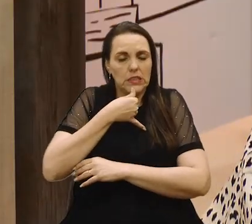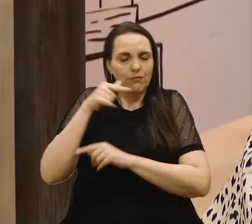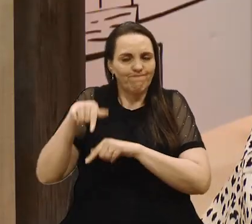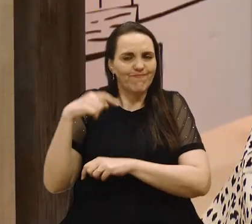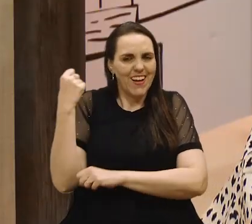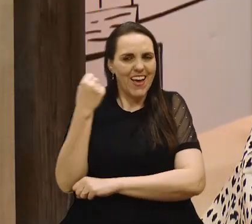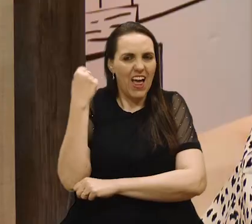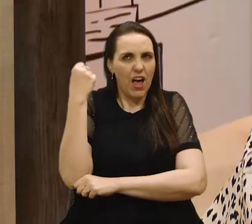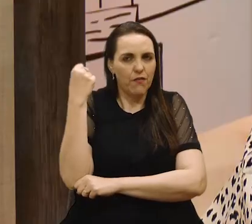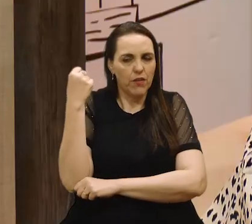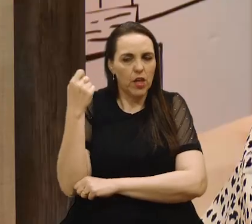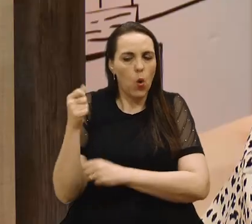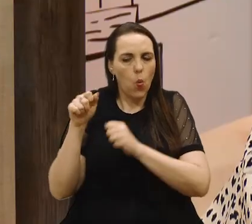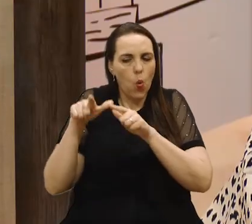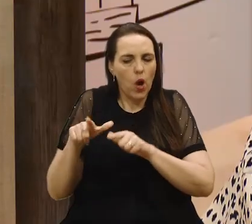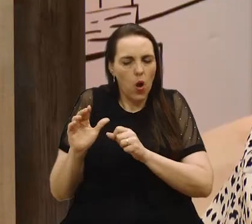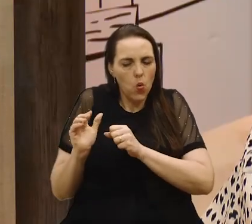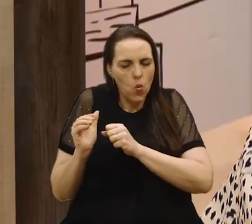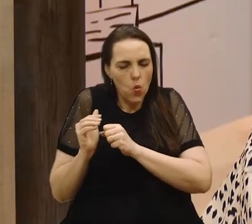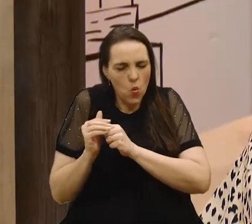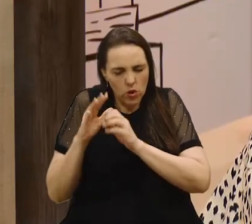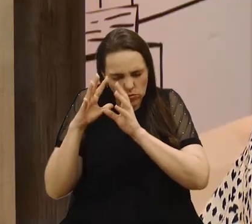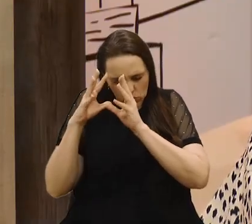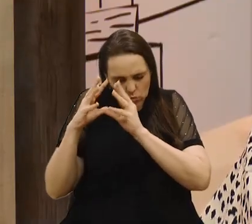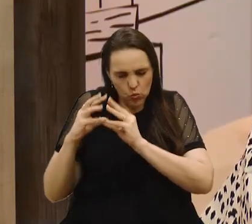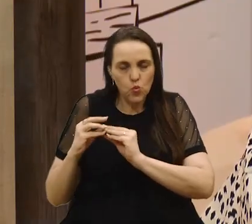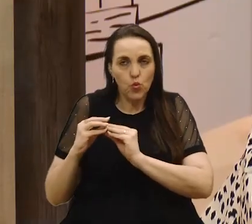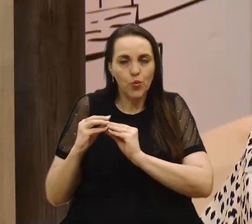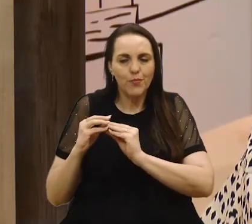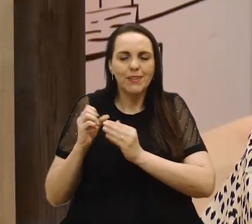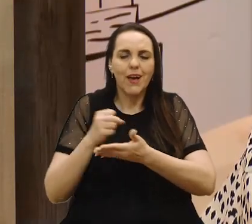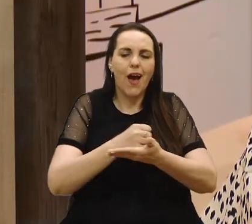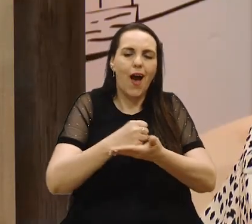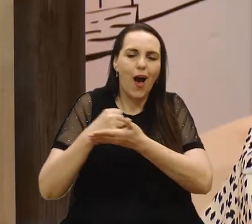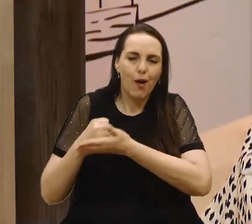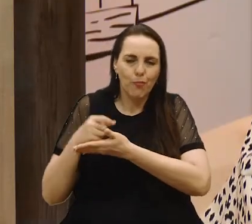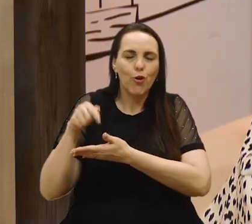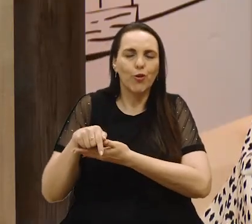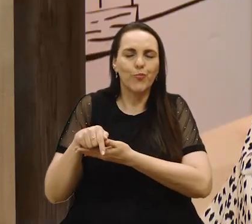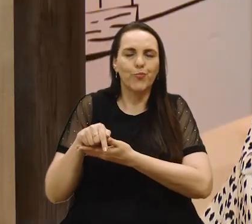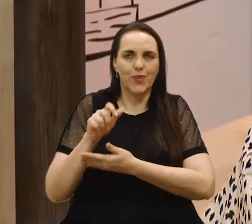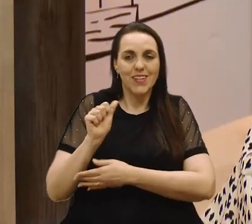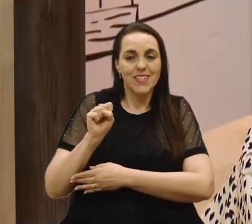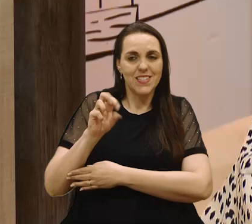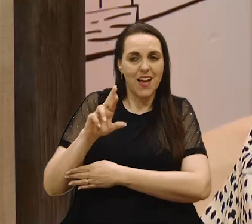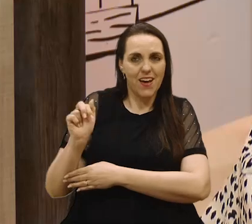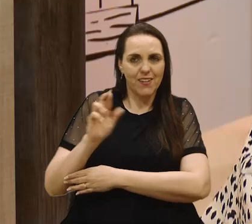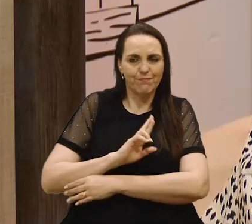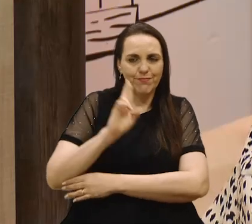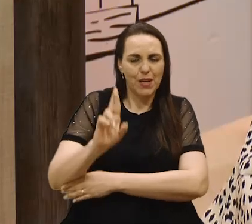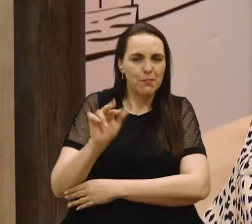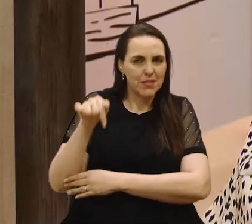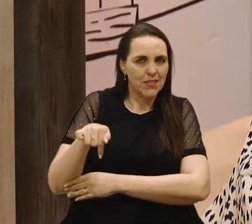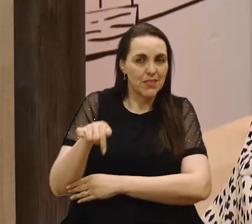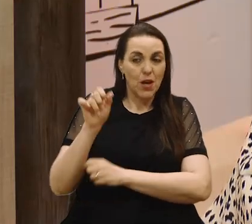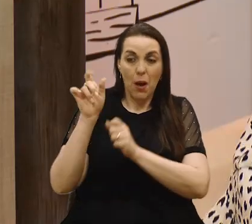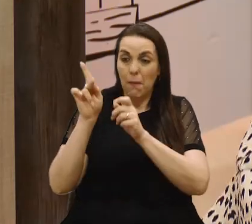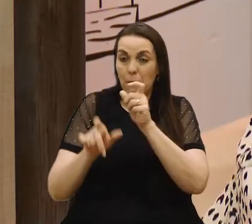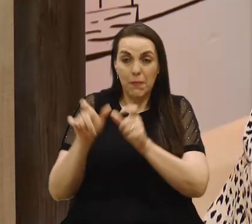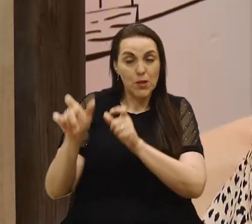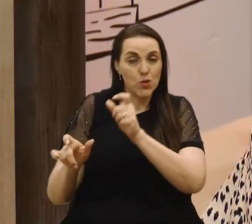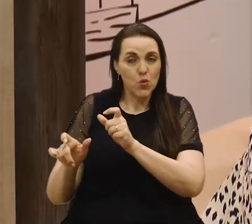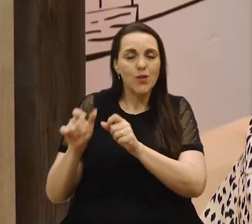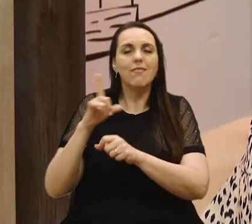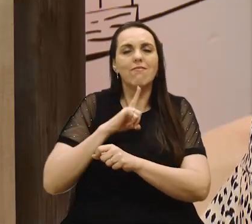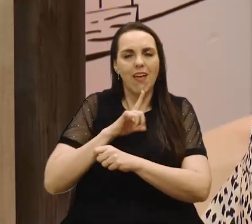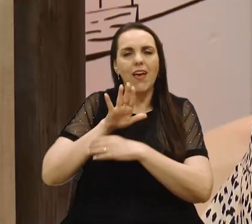tragédia que levam ela para um lugar sombrio. Só que ela tem uma rede de apoio. Então, a Sara aí, ela representa as